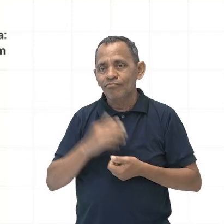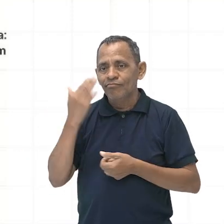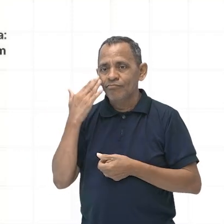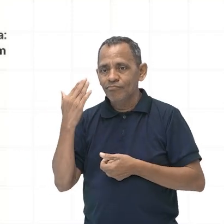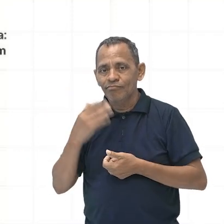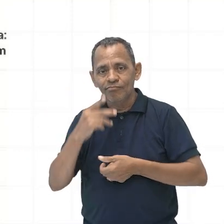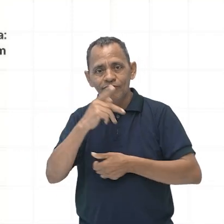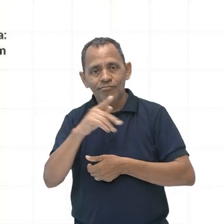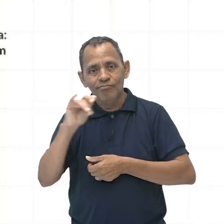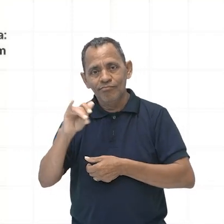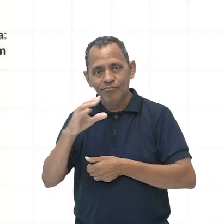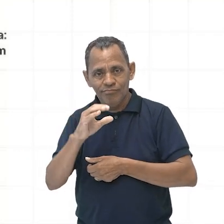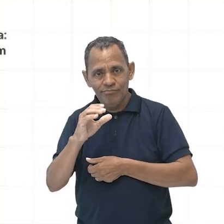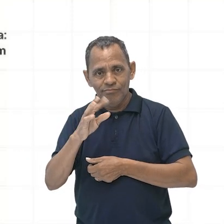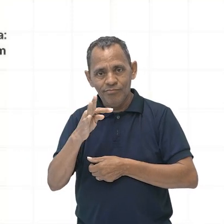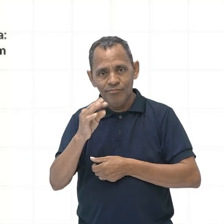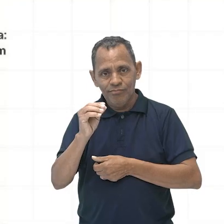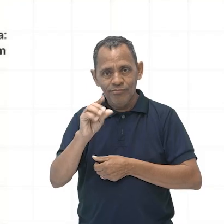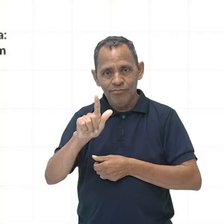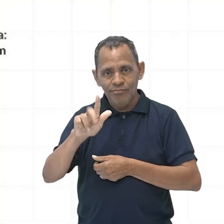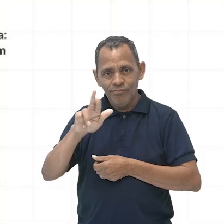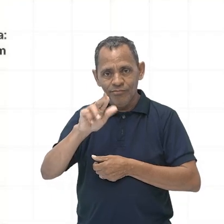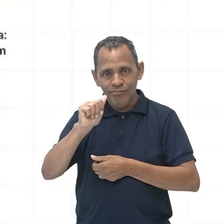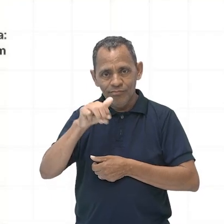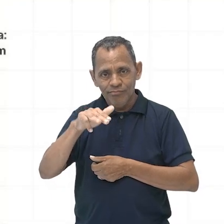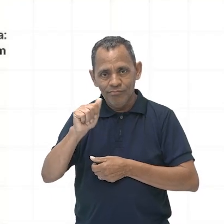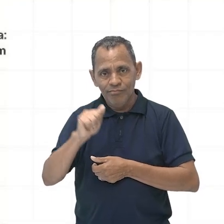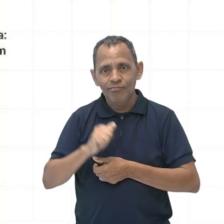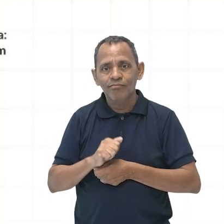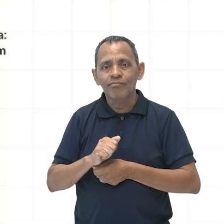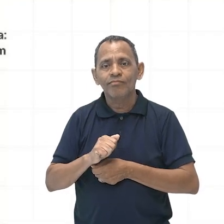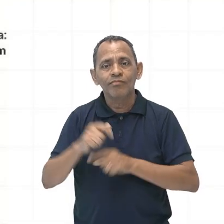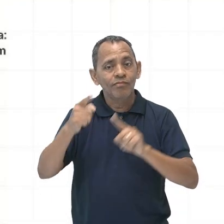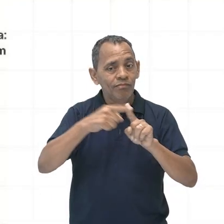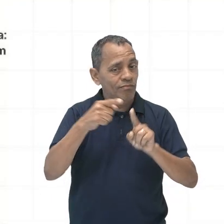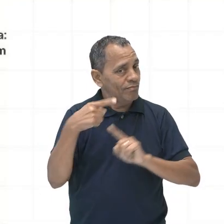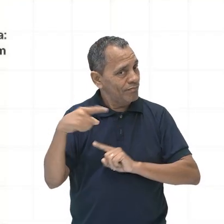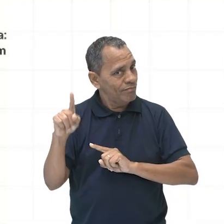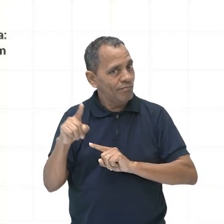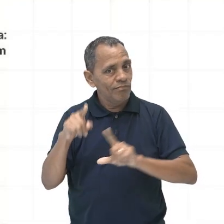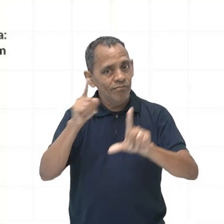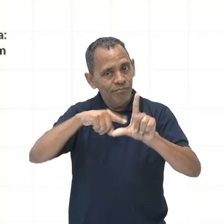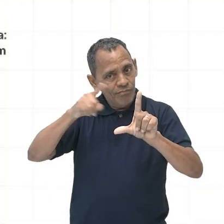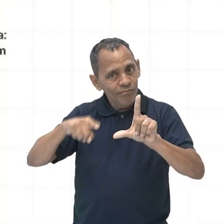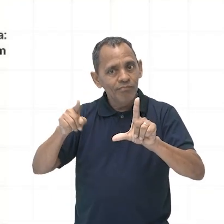pictograma. O pictograma é um gráfico que representa...